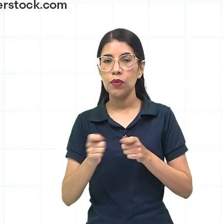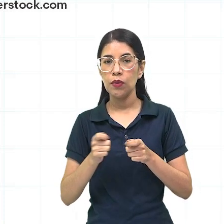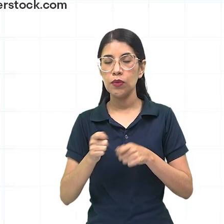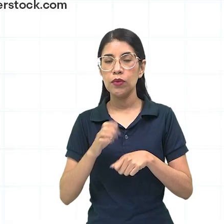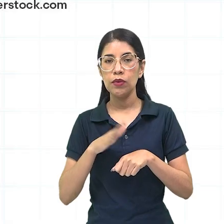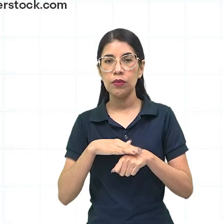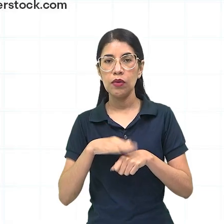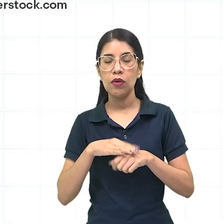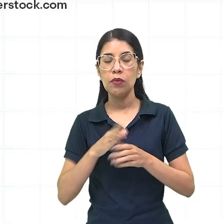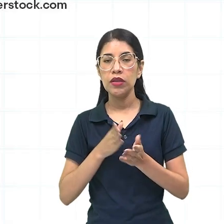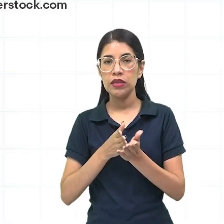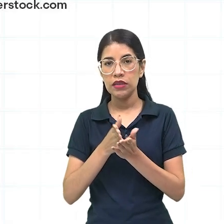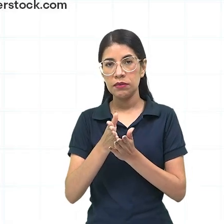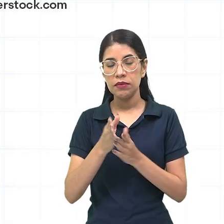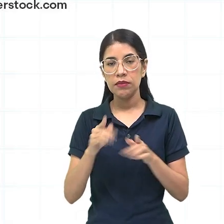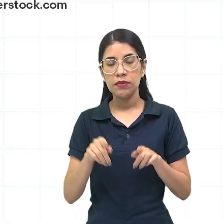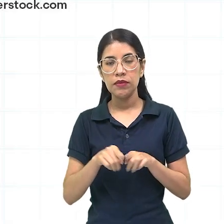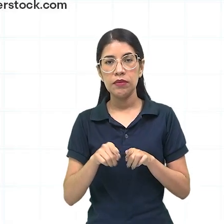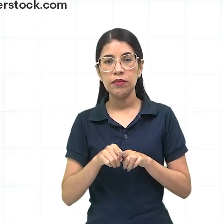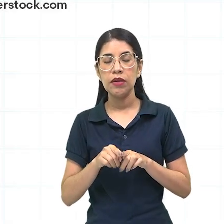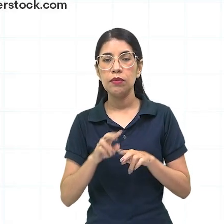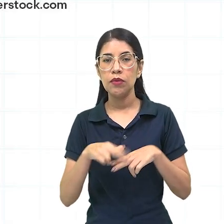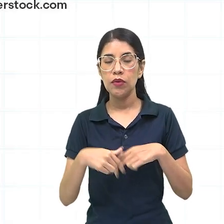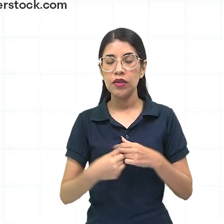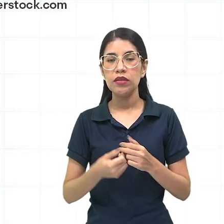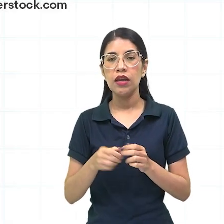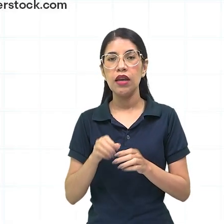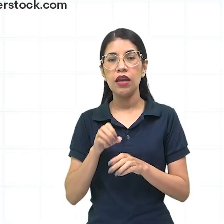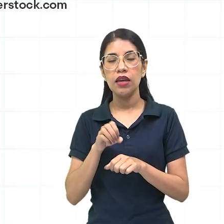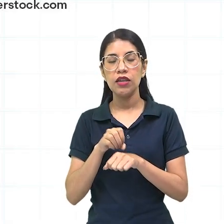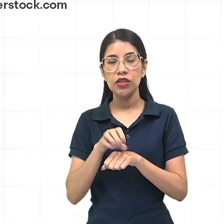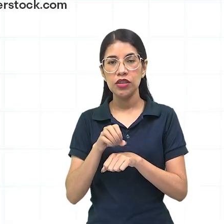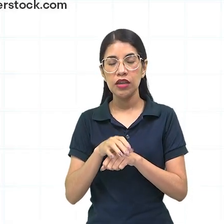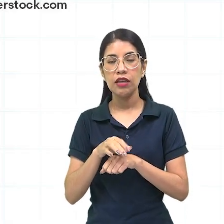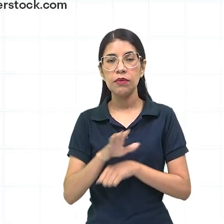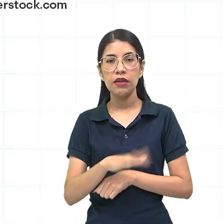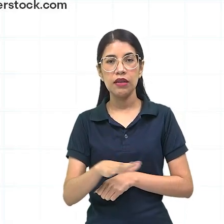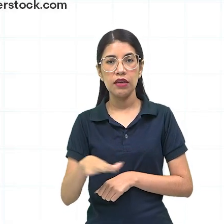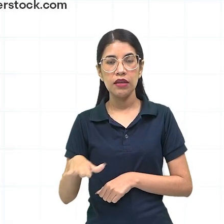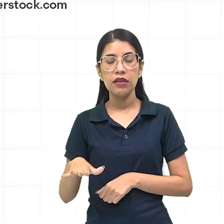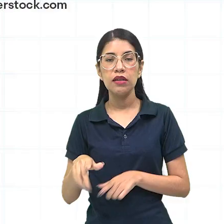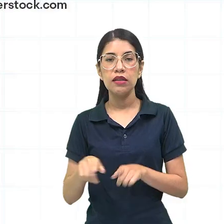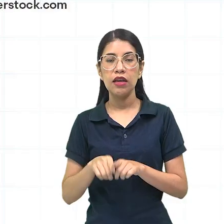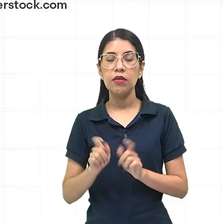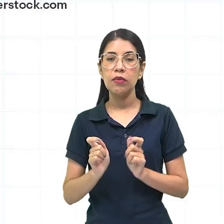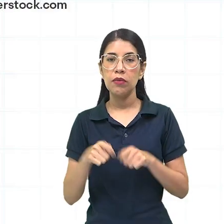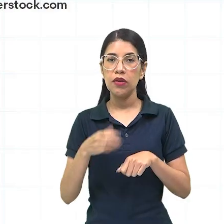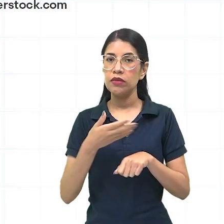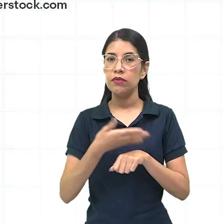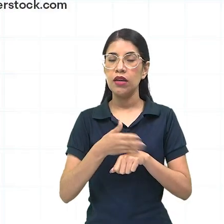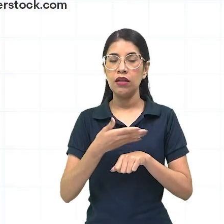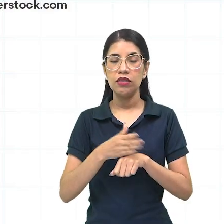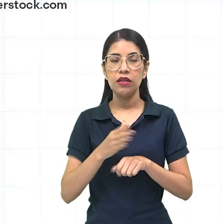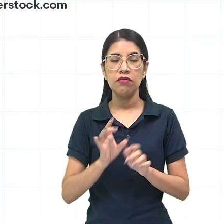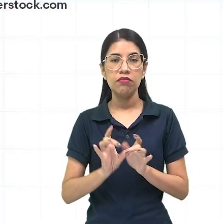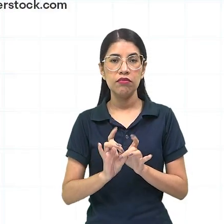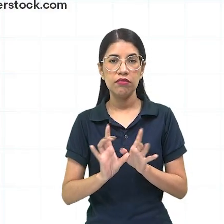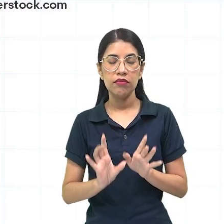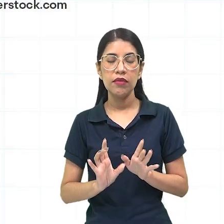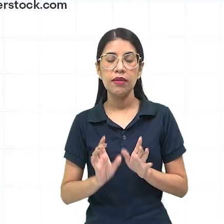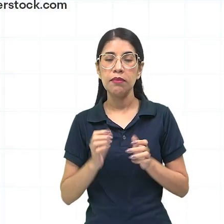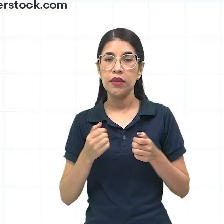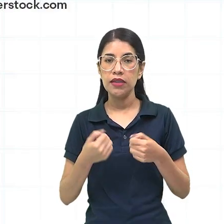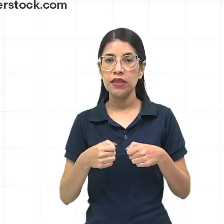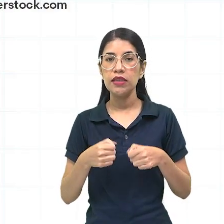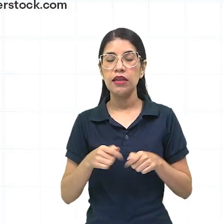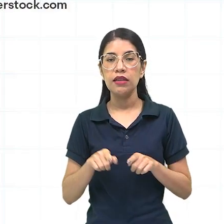e disciplina. Então, por isso elas são indicadas também para crianças, né? As crianças também podem praticar, devem